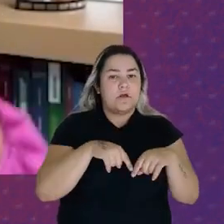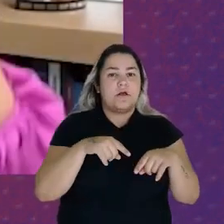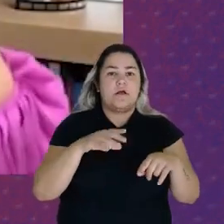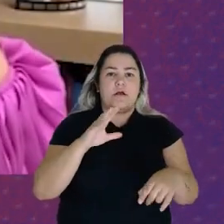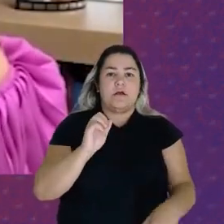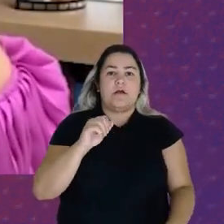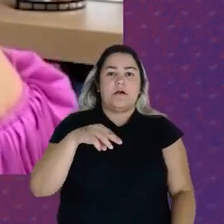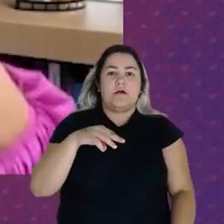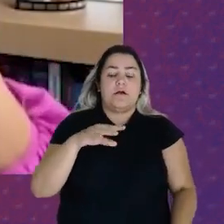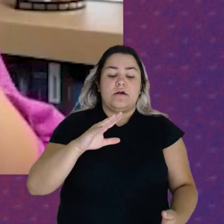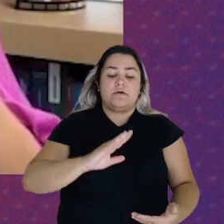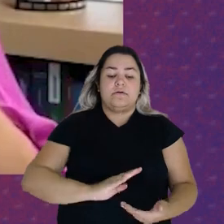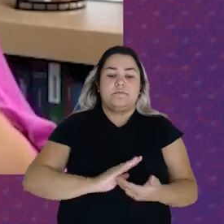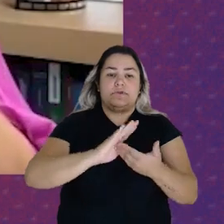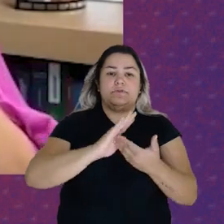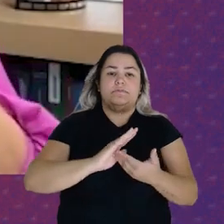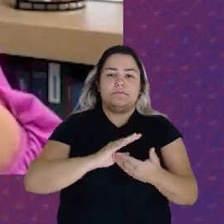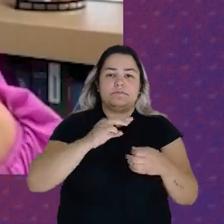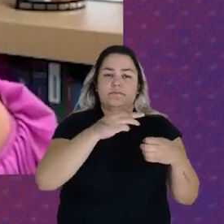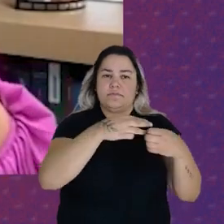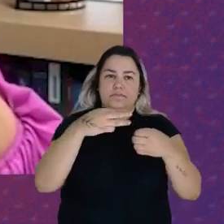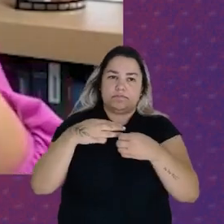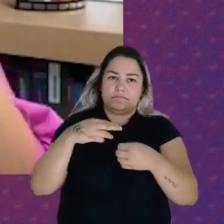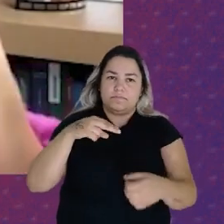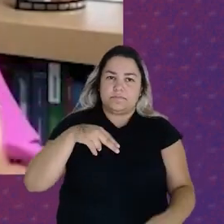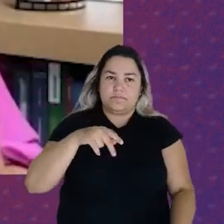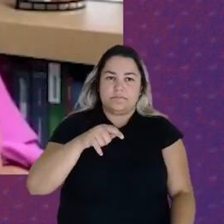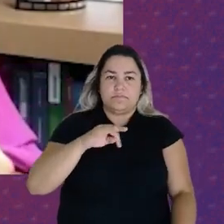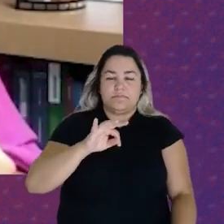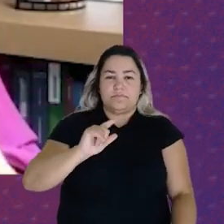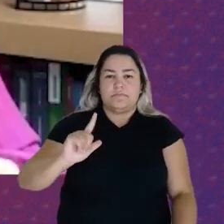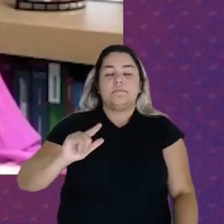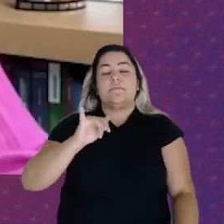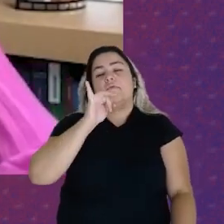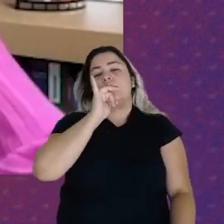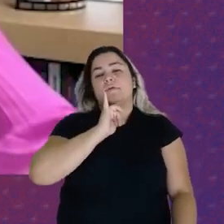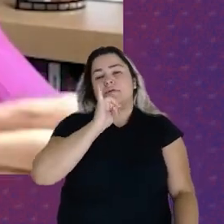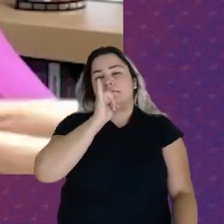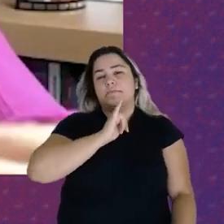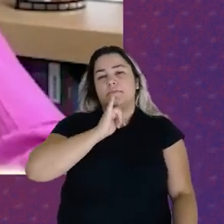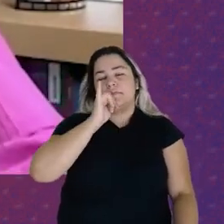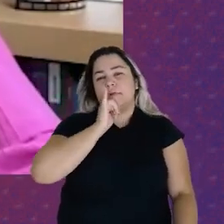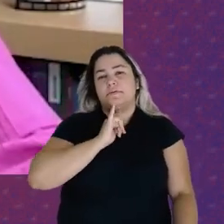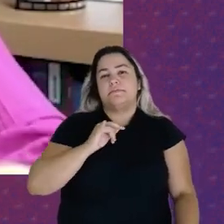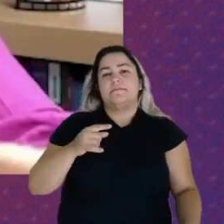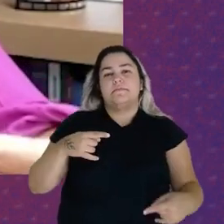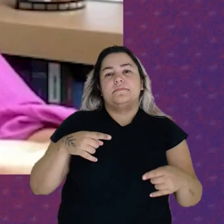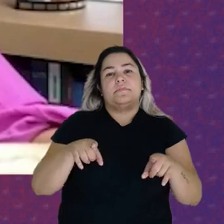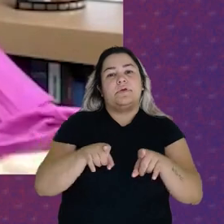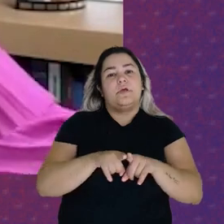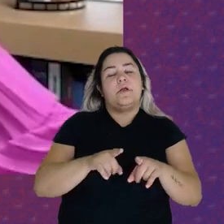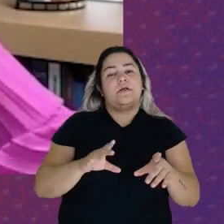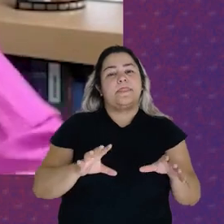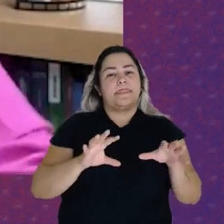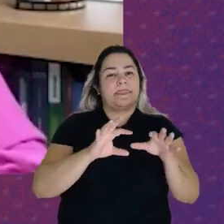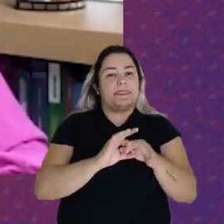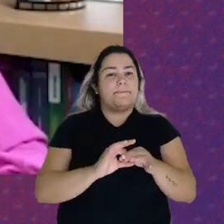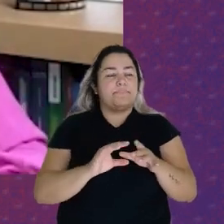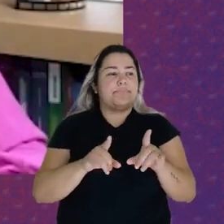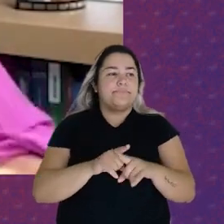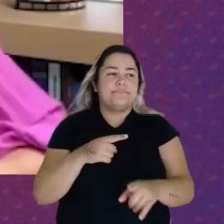Natal, eu estou dando um exemplo de que como essa combinação da